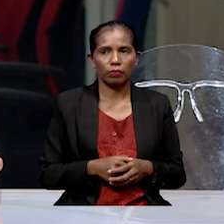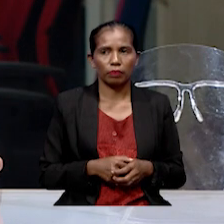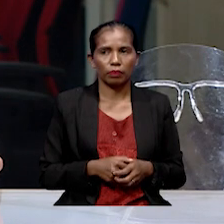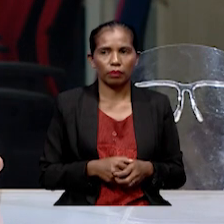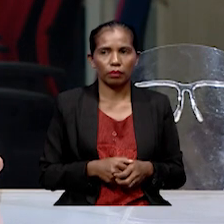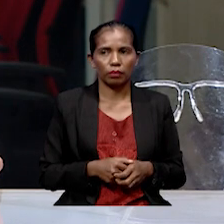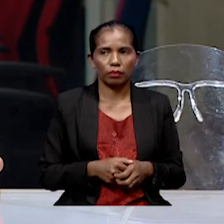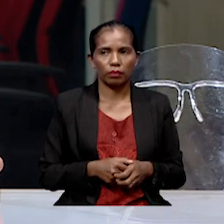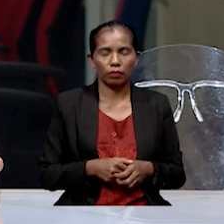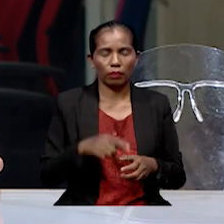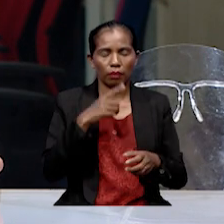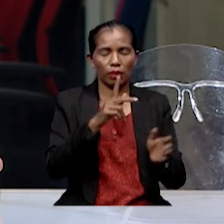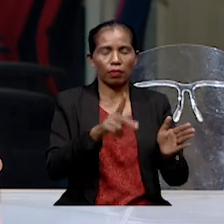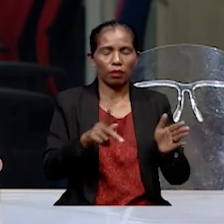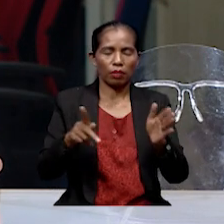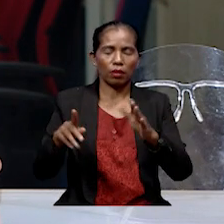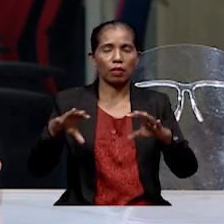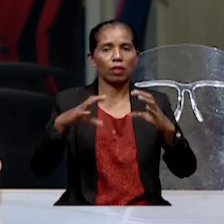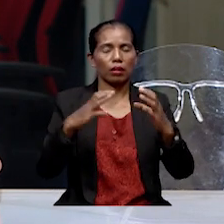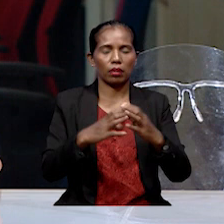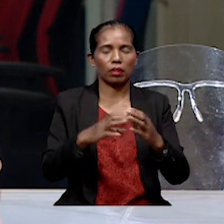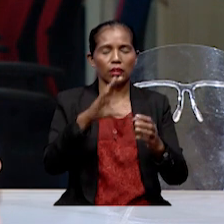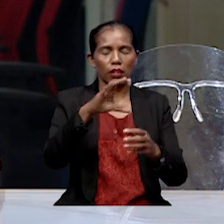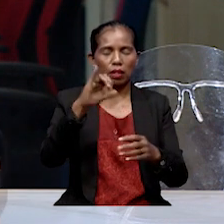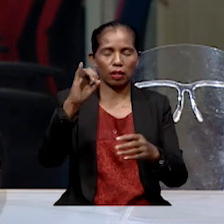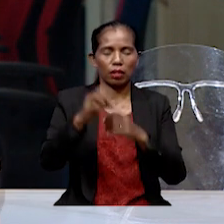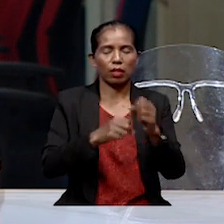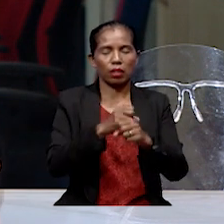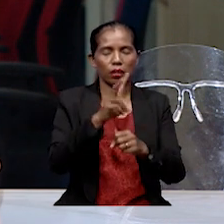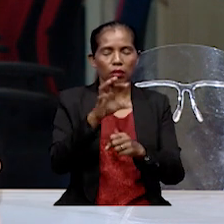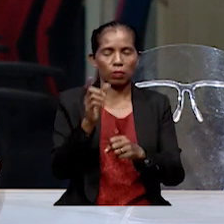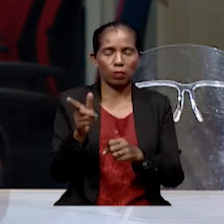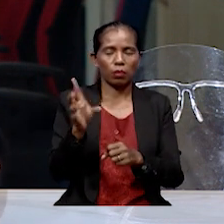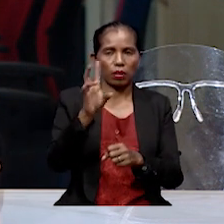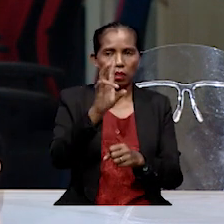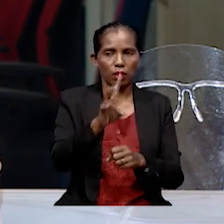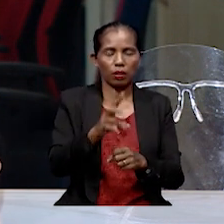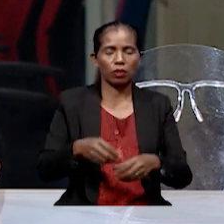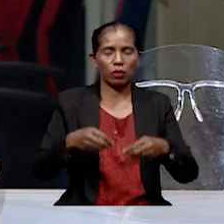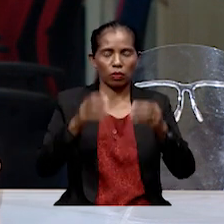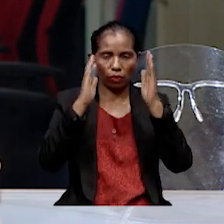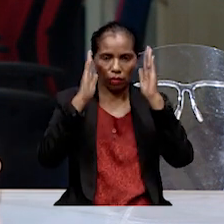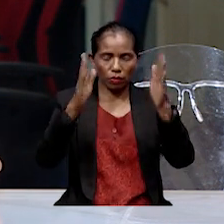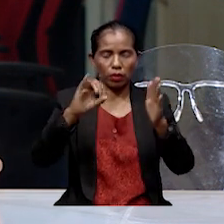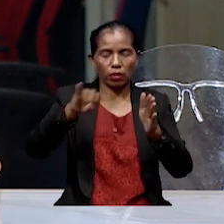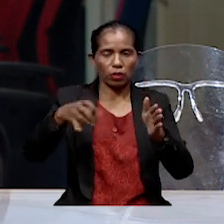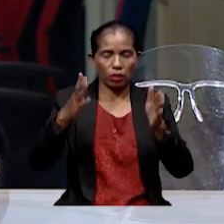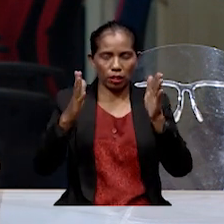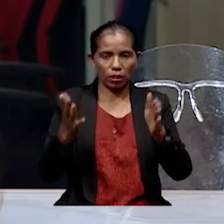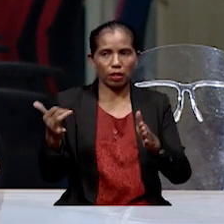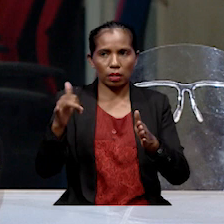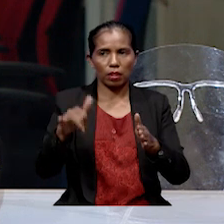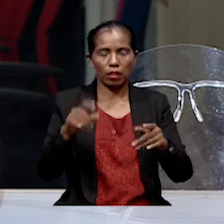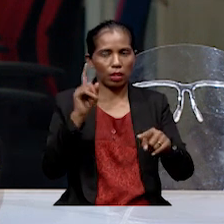Planul strategic cu Consiliul Imprensă tineri în ruăr unul în ruă, tori în ruăr unul resing neng, se foate în saumba jurnalistă sire,